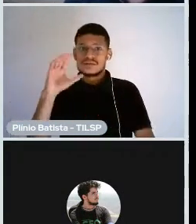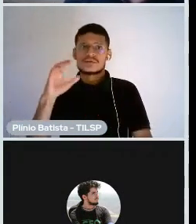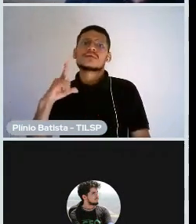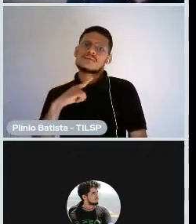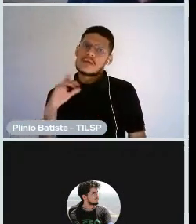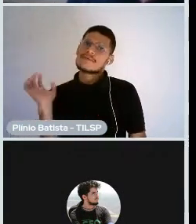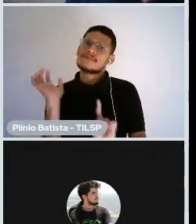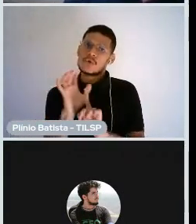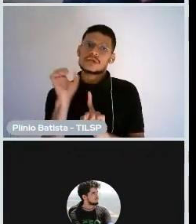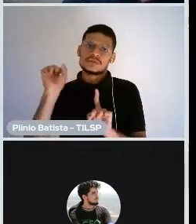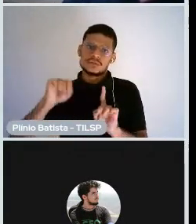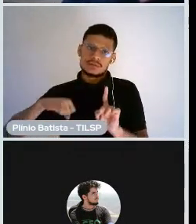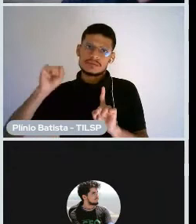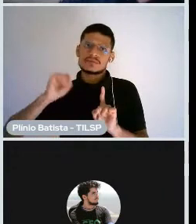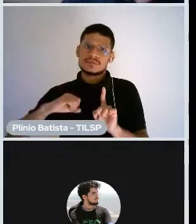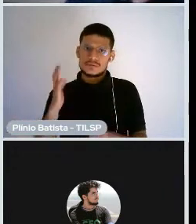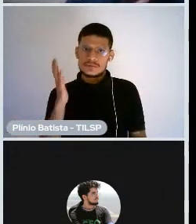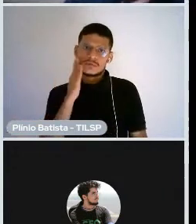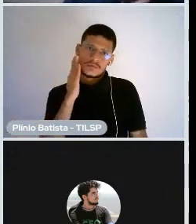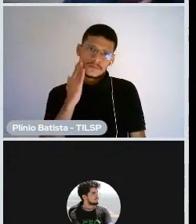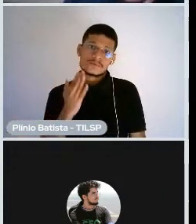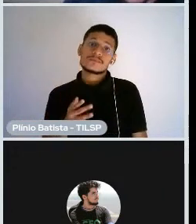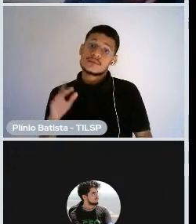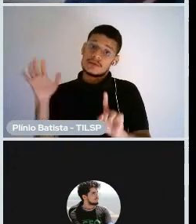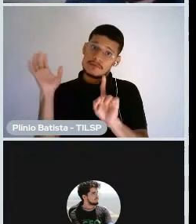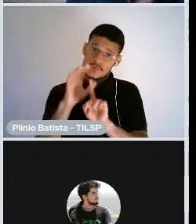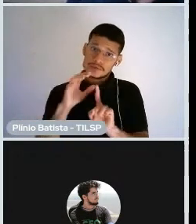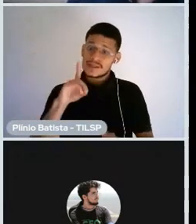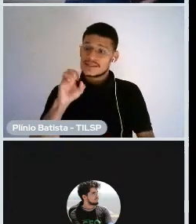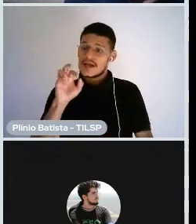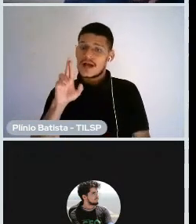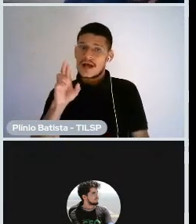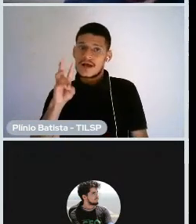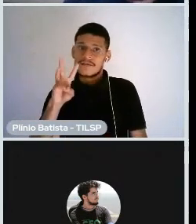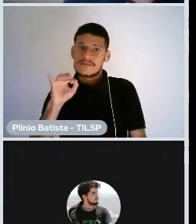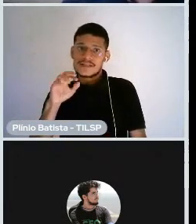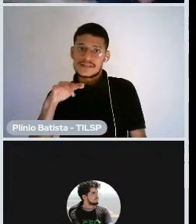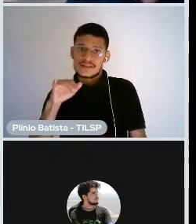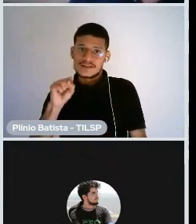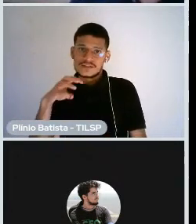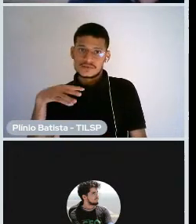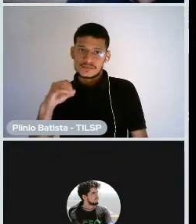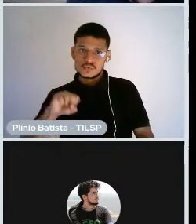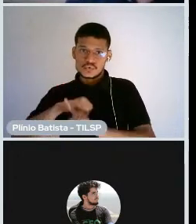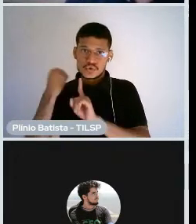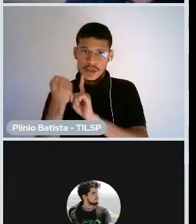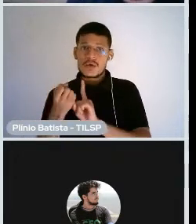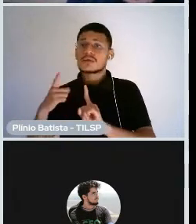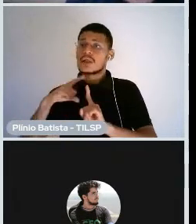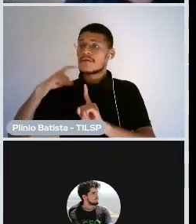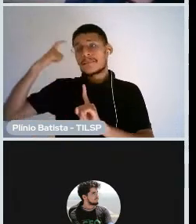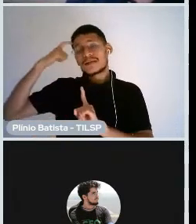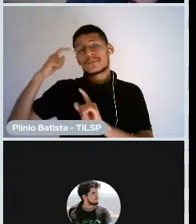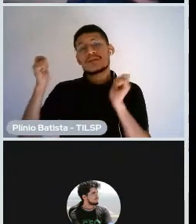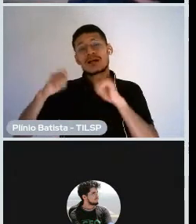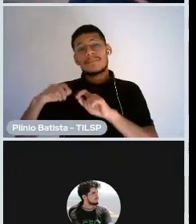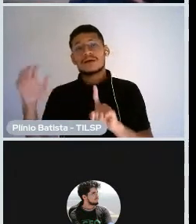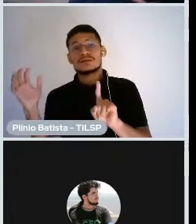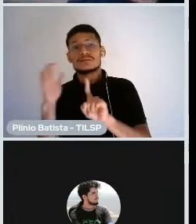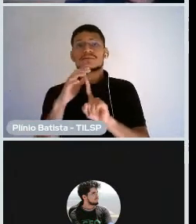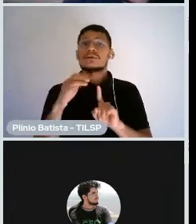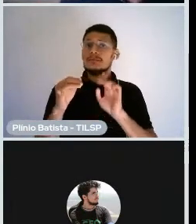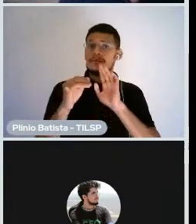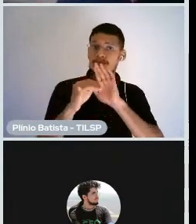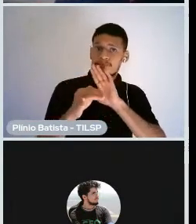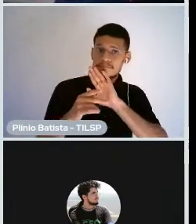influenciando. E influenciou o darwinismo social, que foi um pensamento que acabou influenciando, por exemplo, o nazismo,